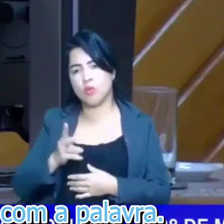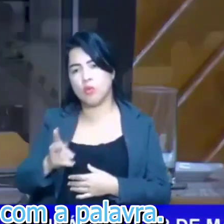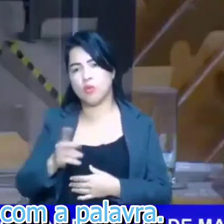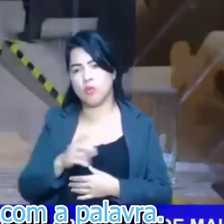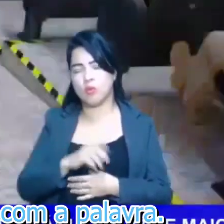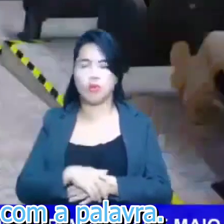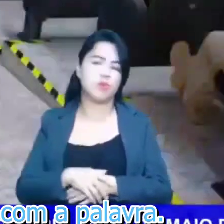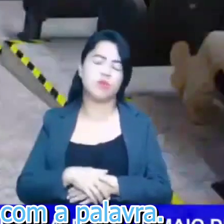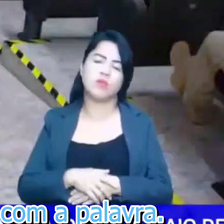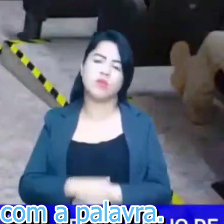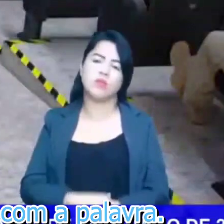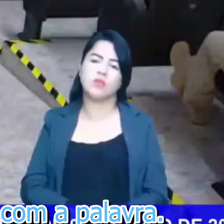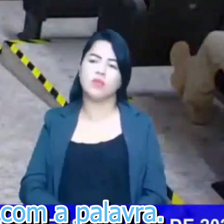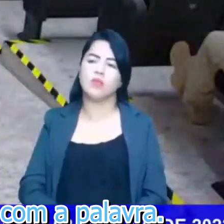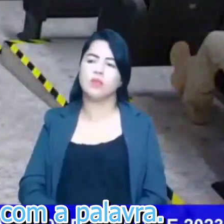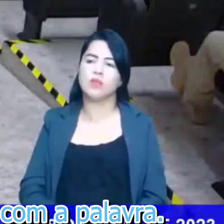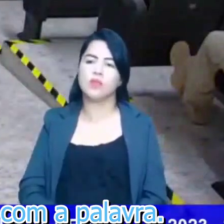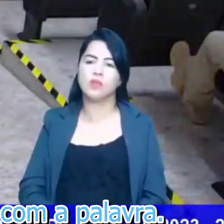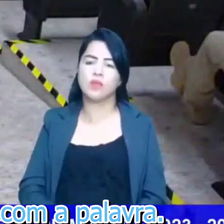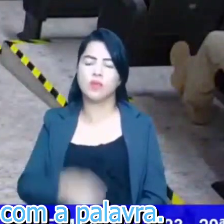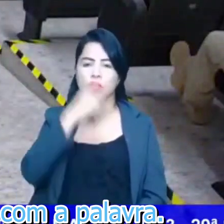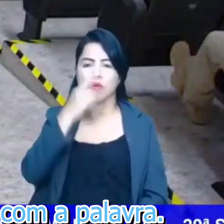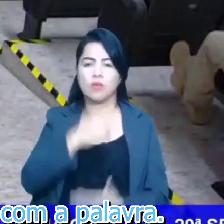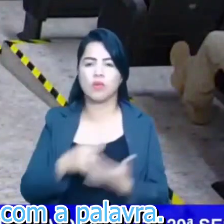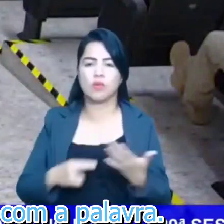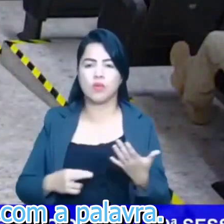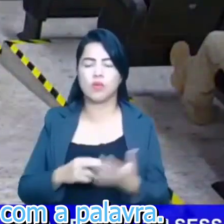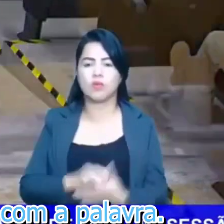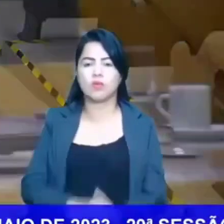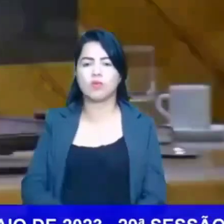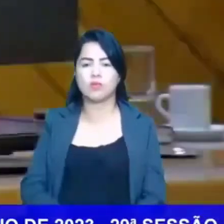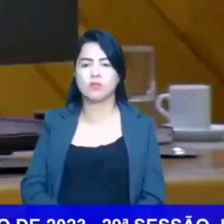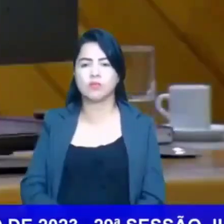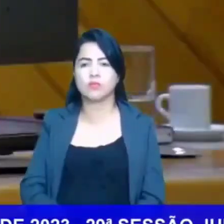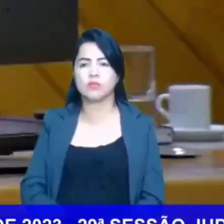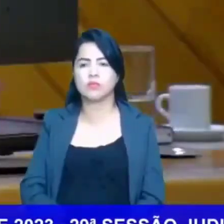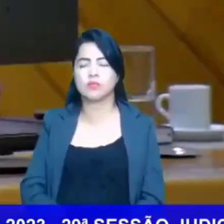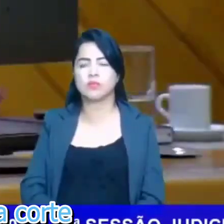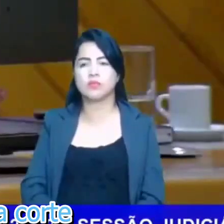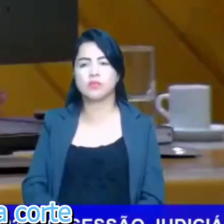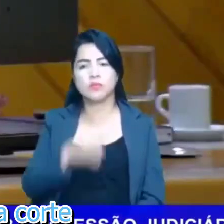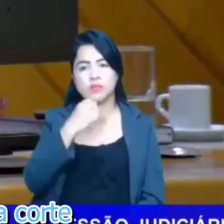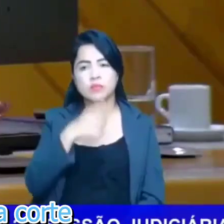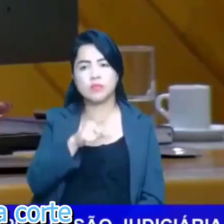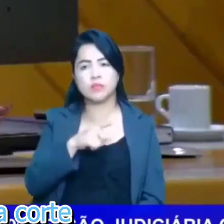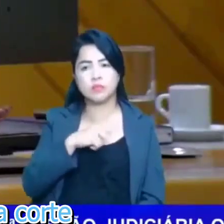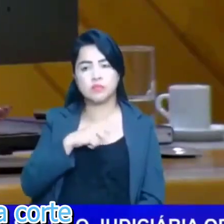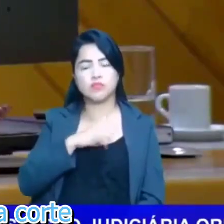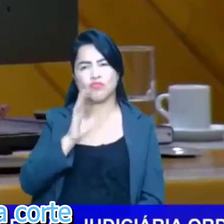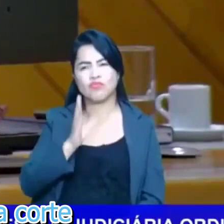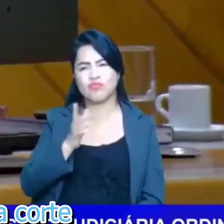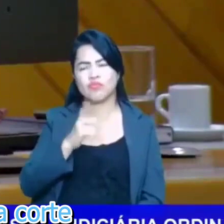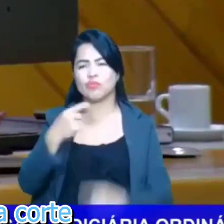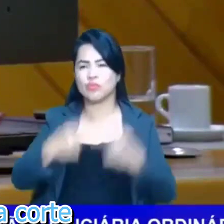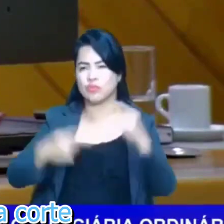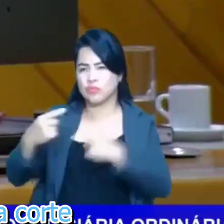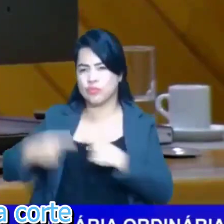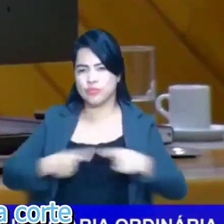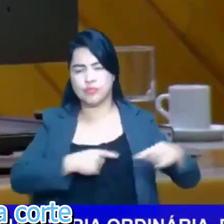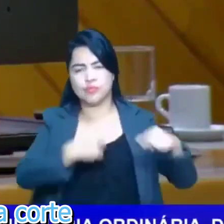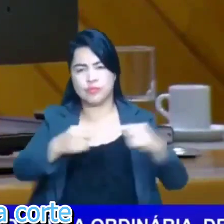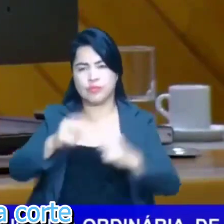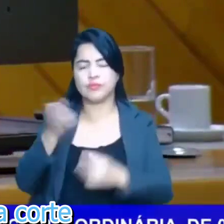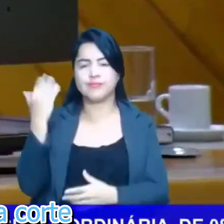É a manifestação. Ok. A ilustre relatora, com a palavra. Bom, essa matéria aqui já foi bastante discutida,